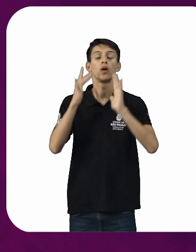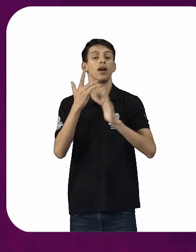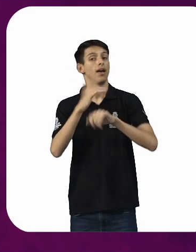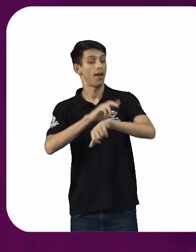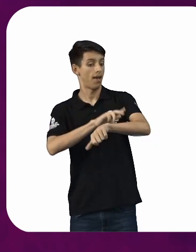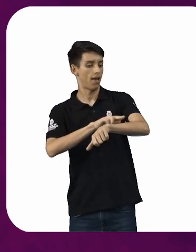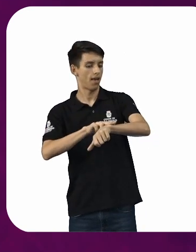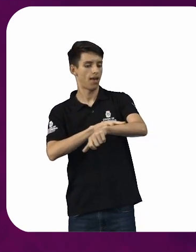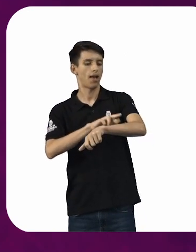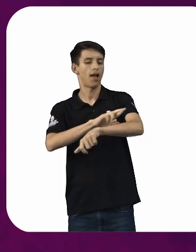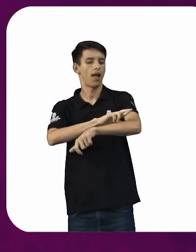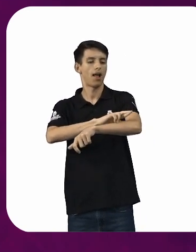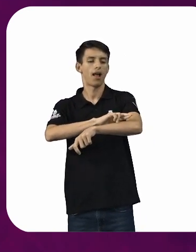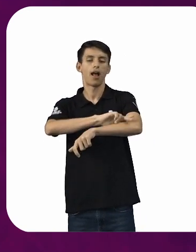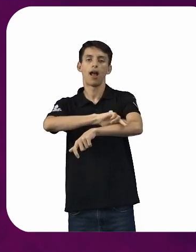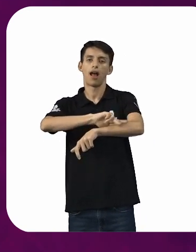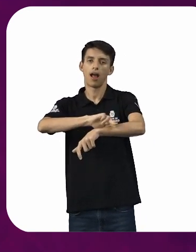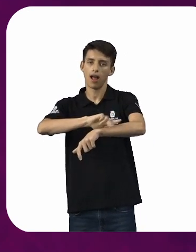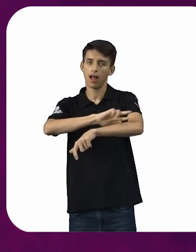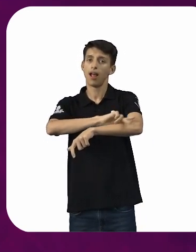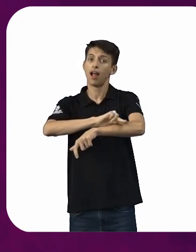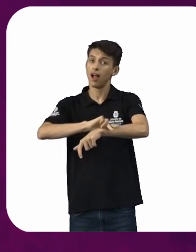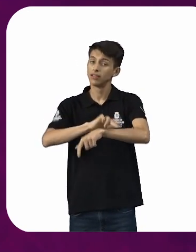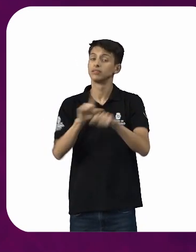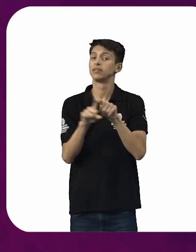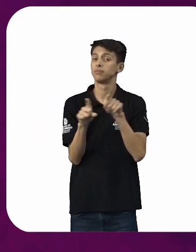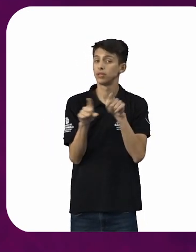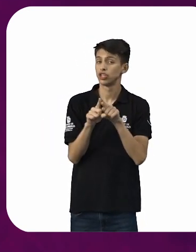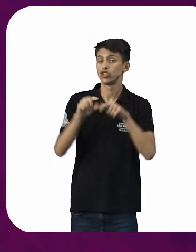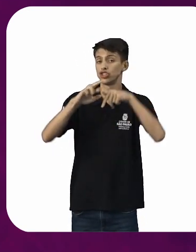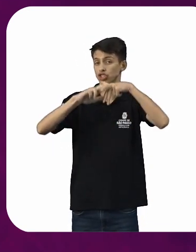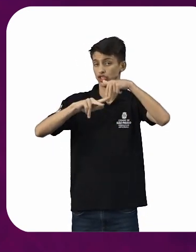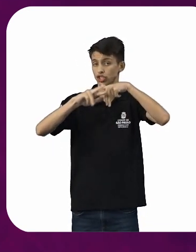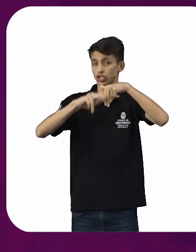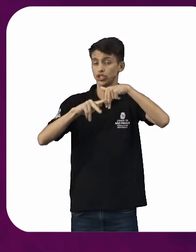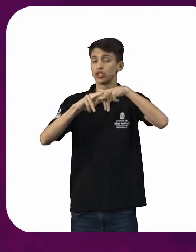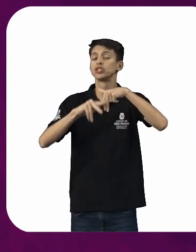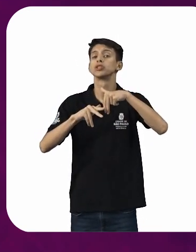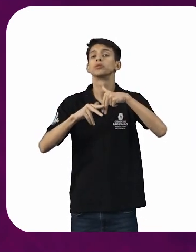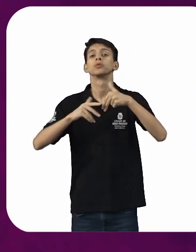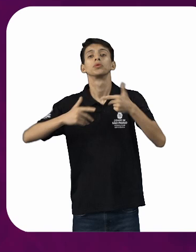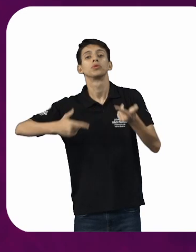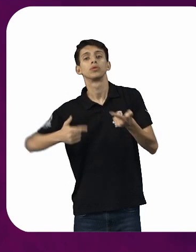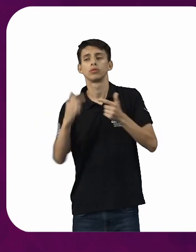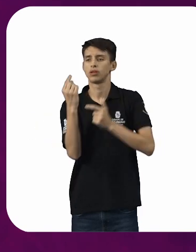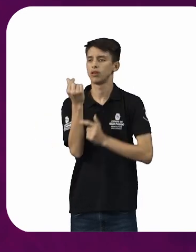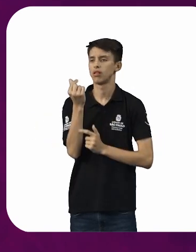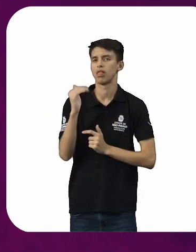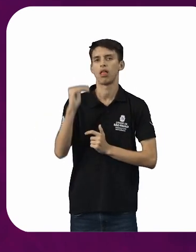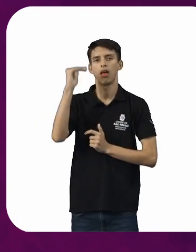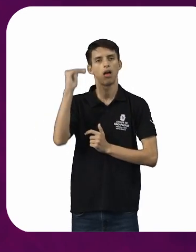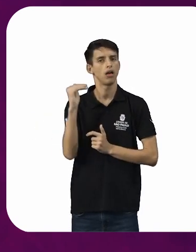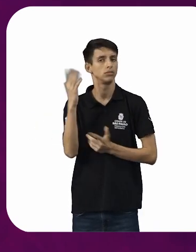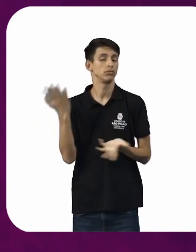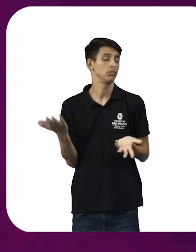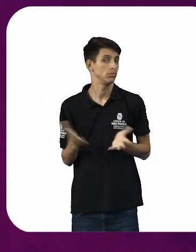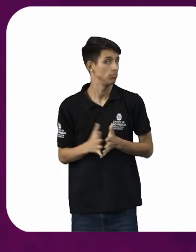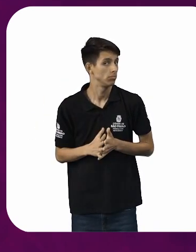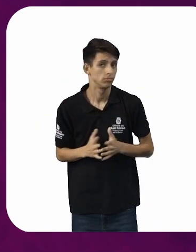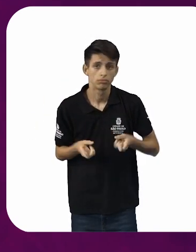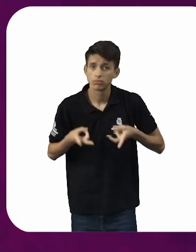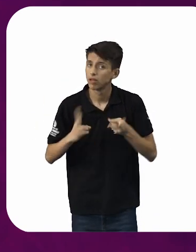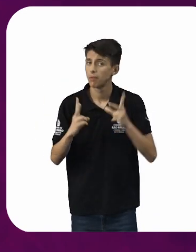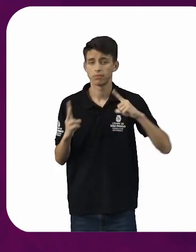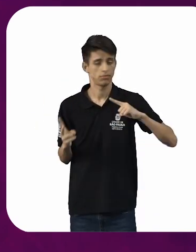falando do aprofundamento de violações aos direitos humanos. Então, obviamente que elas vão ter sempre um